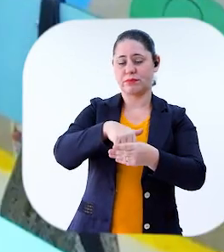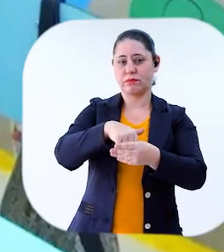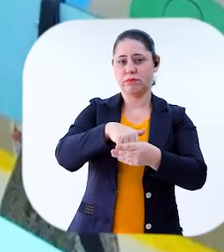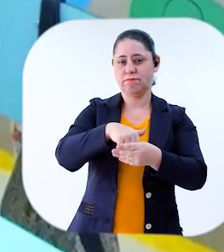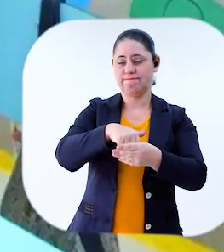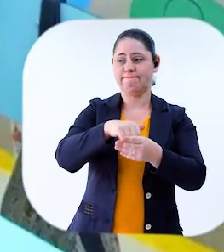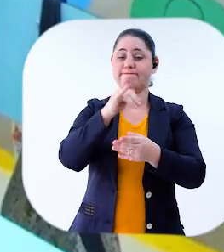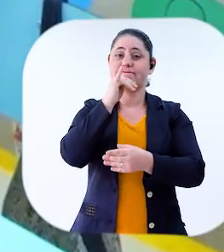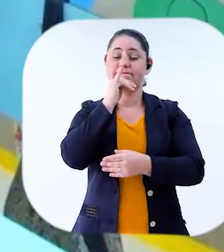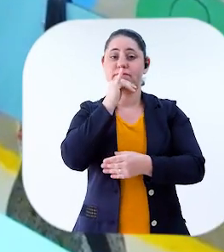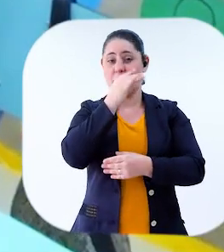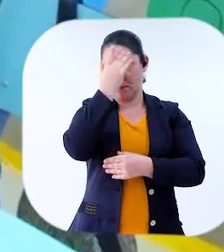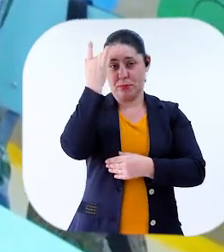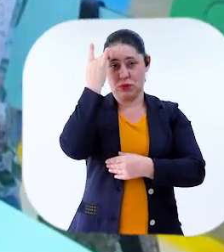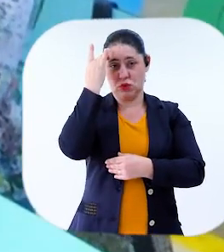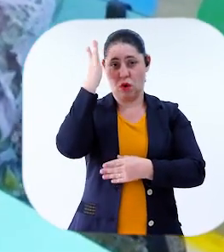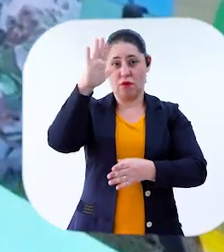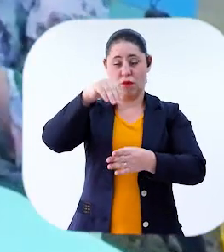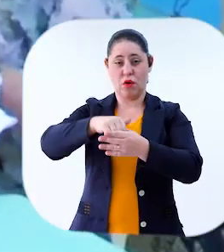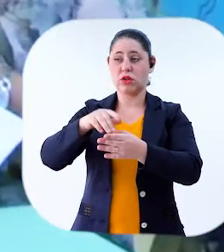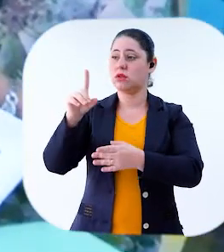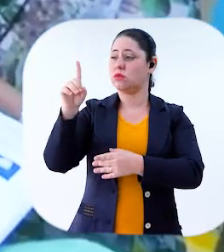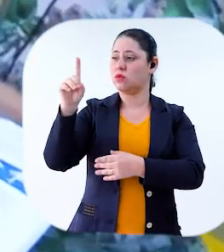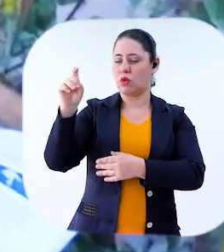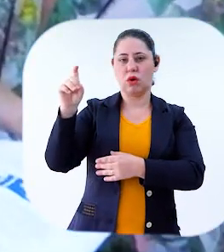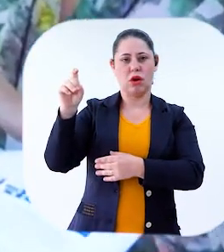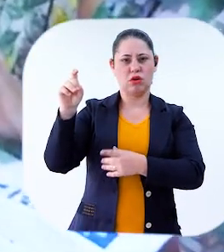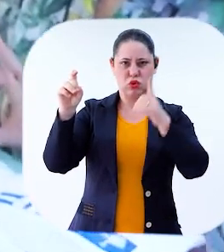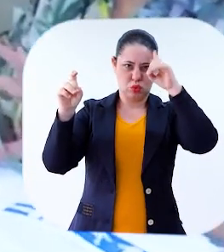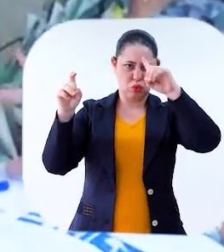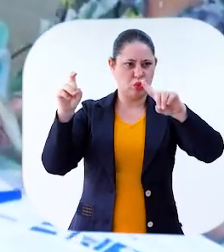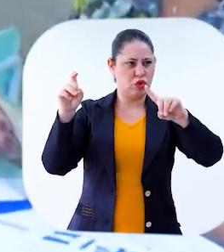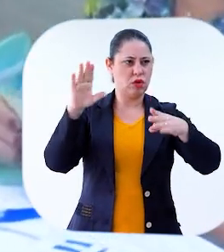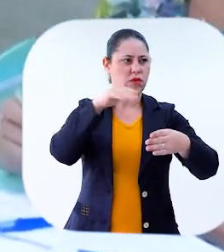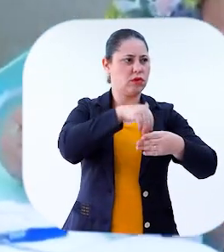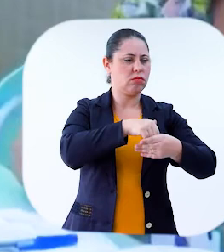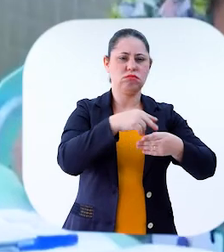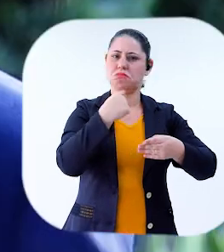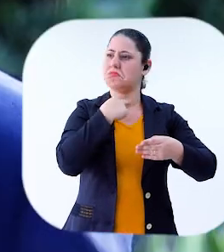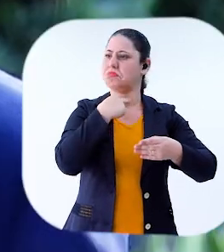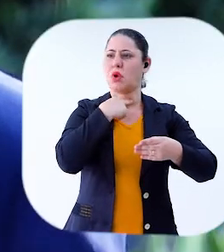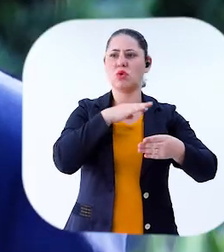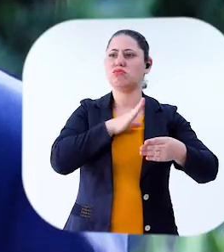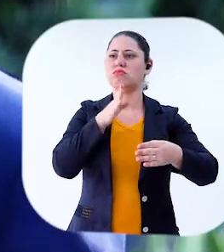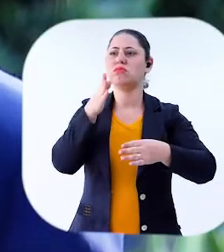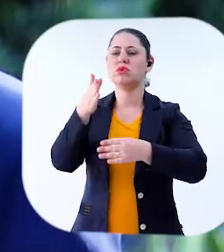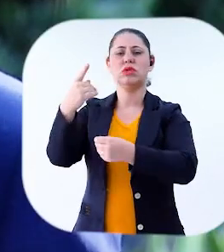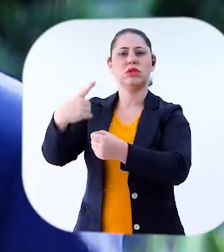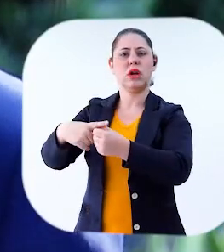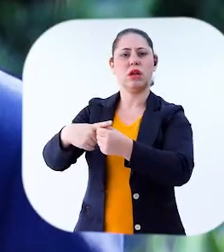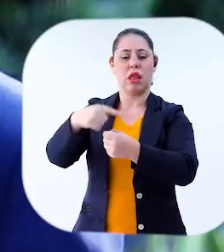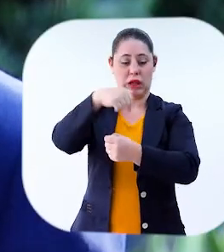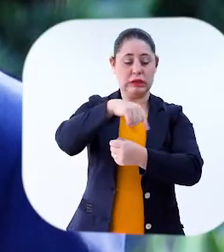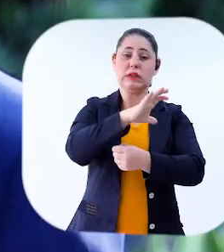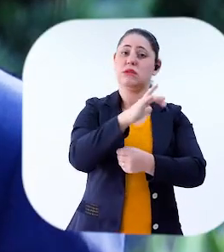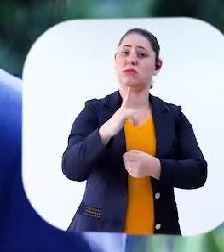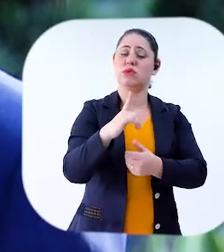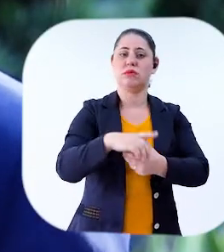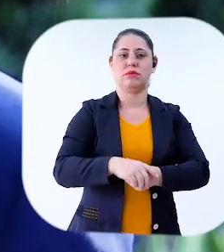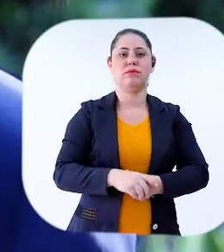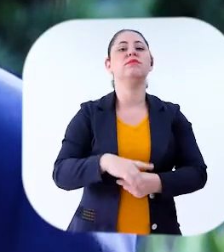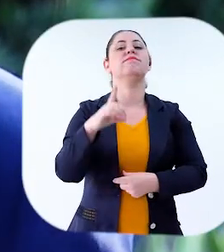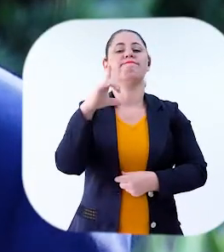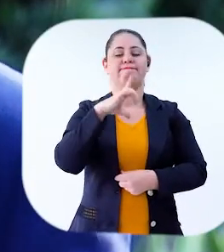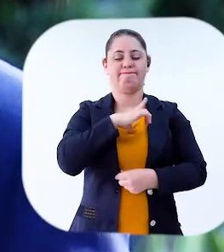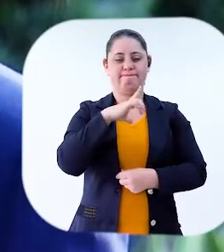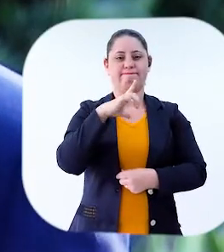exemplo, o eleitor que vota em Dourados, por exemplo, e no dia da eleição ele não pôde estar em Dourados, está em Campo Grande. Aí